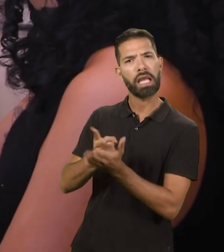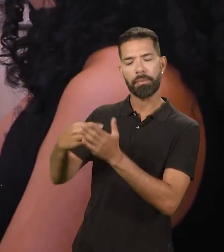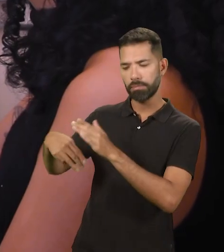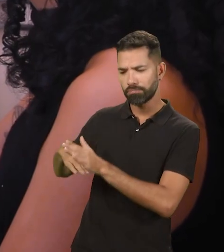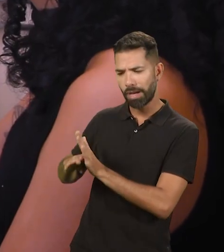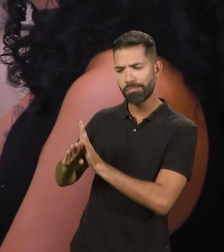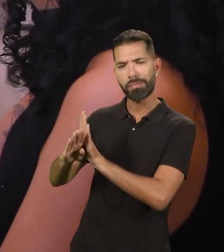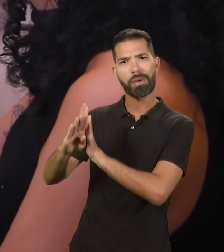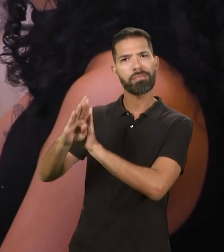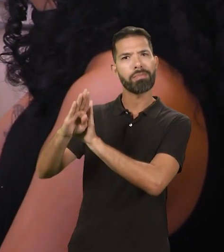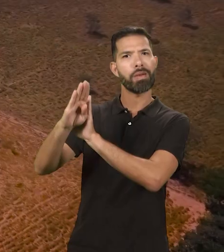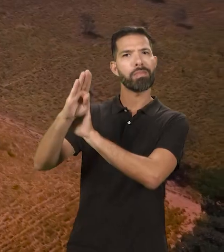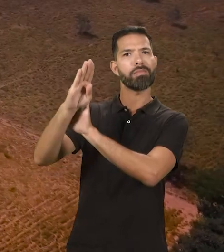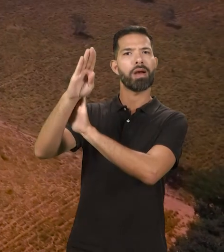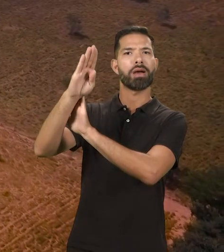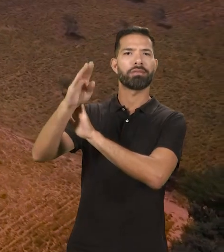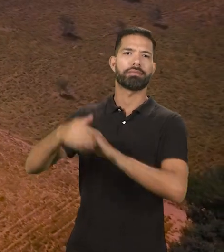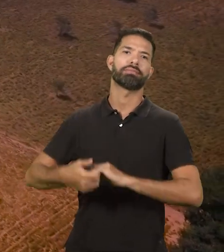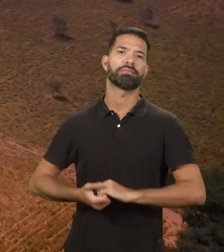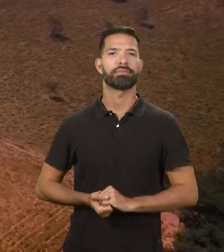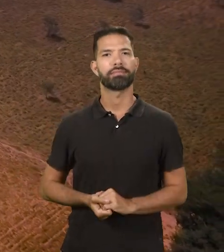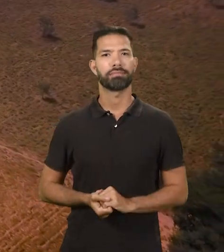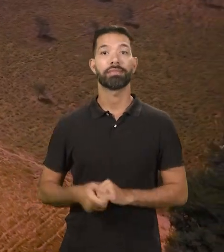em importantes rankings.